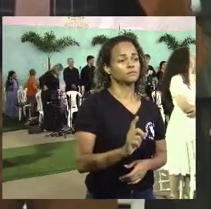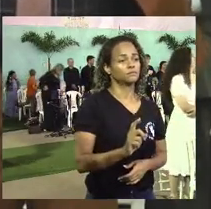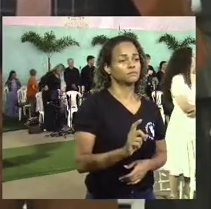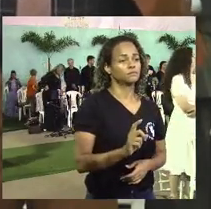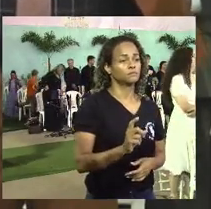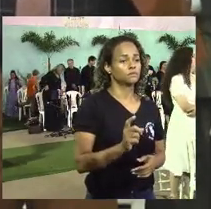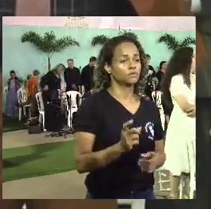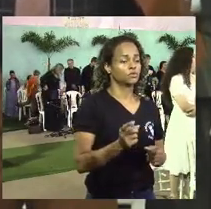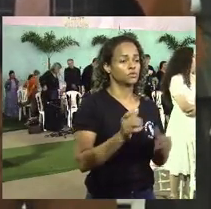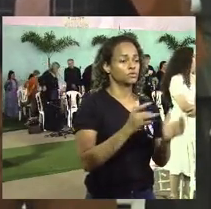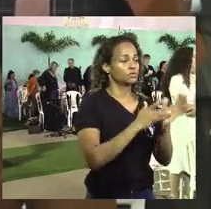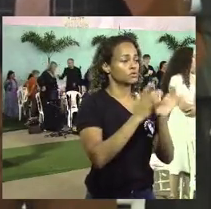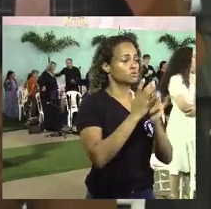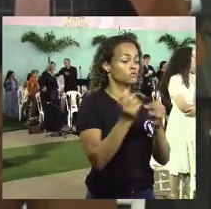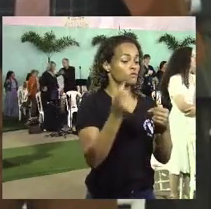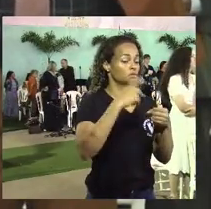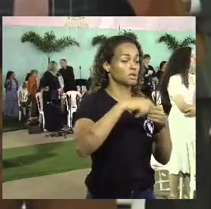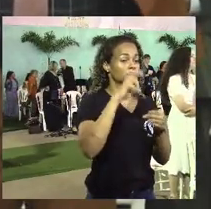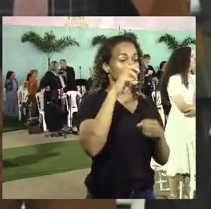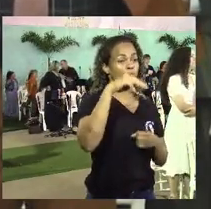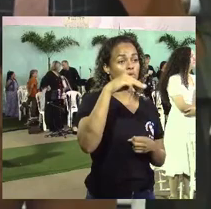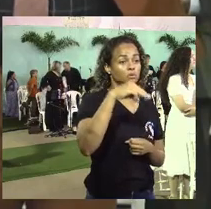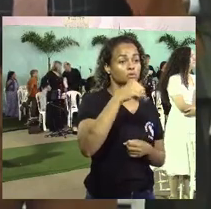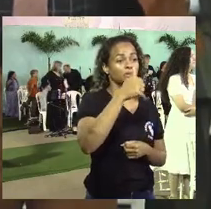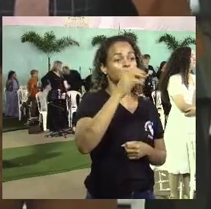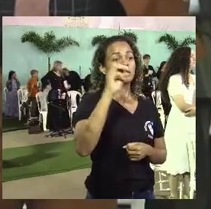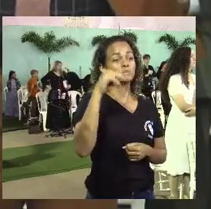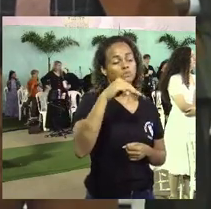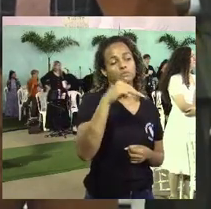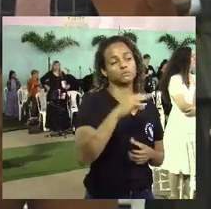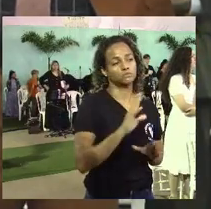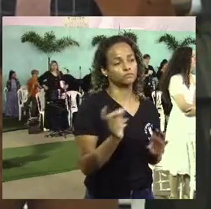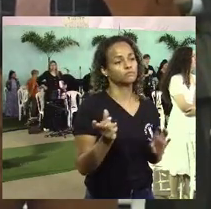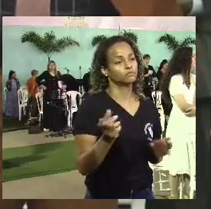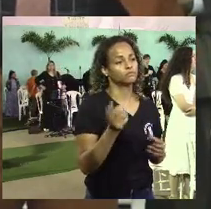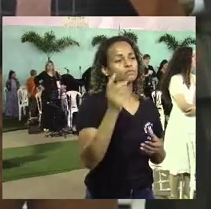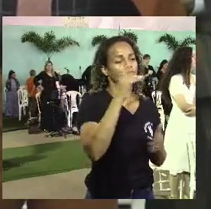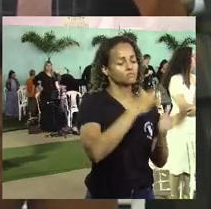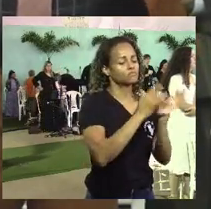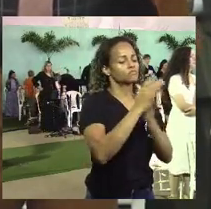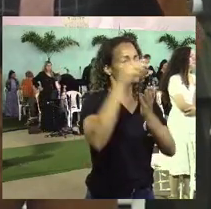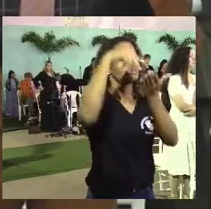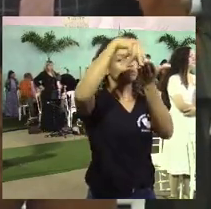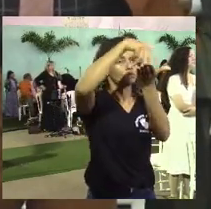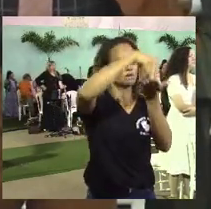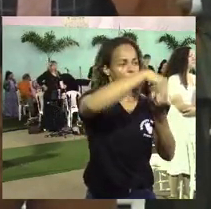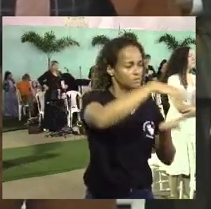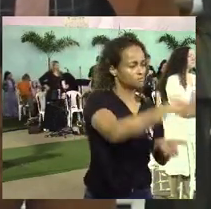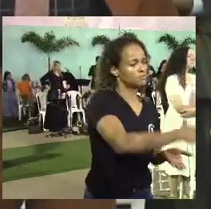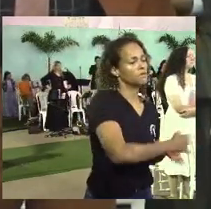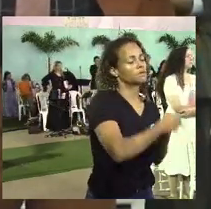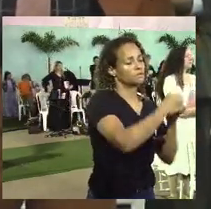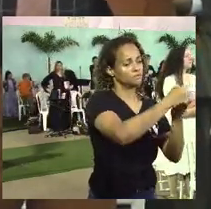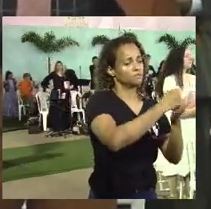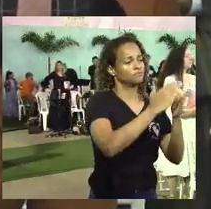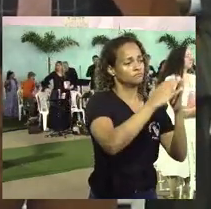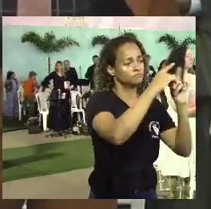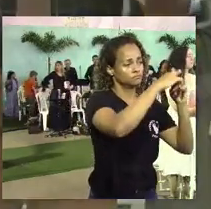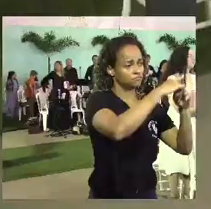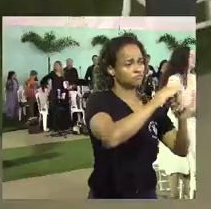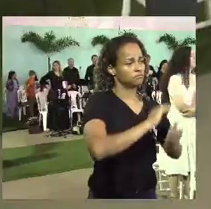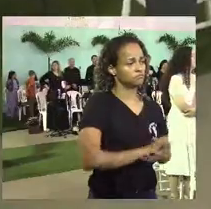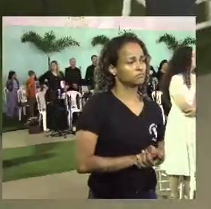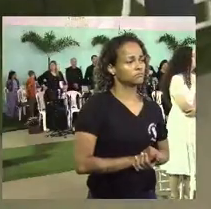poderá voltar daqui 5 10 minutos ele poderá voltar então tem pessoas que já vieram para cá